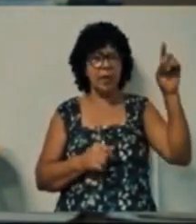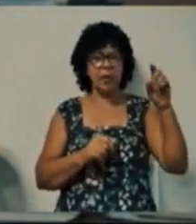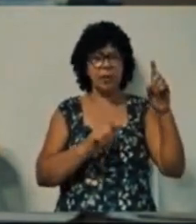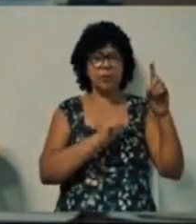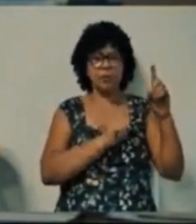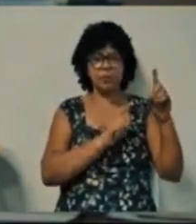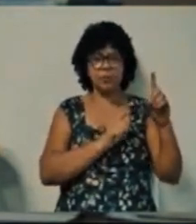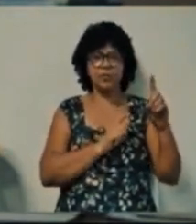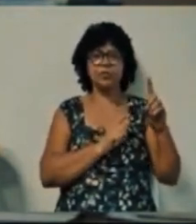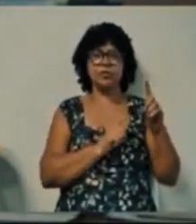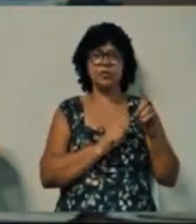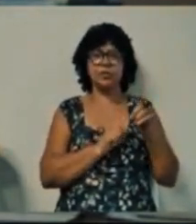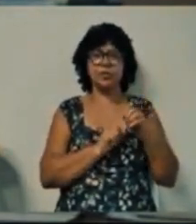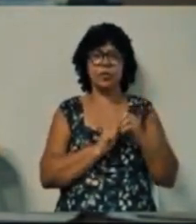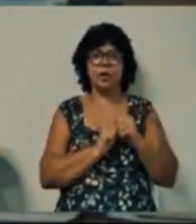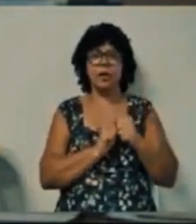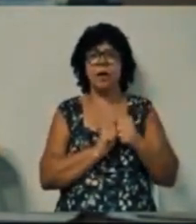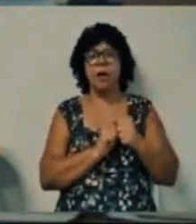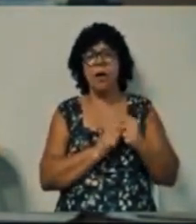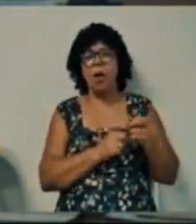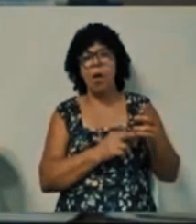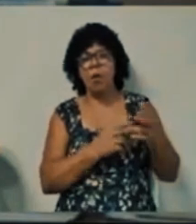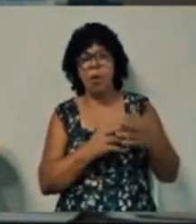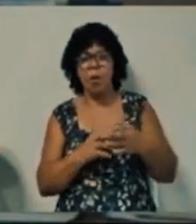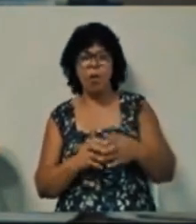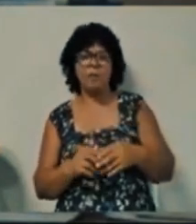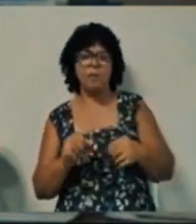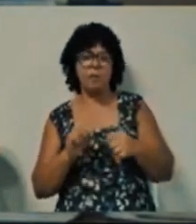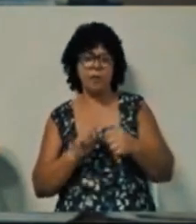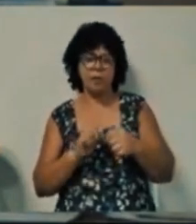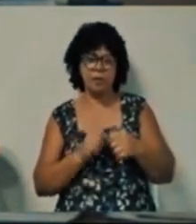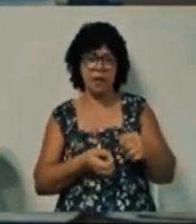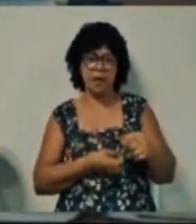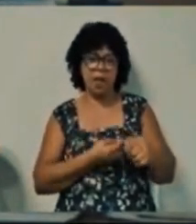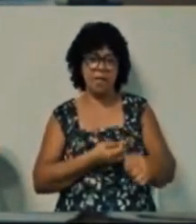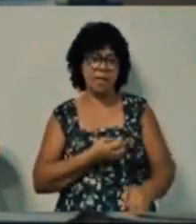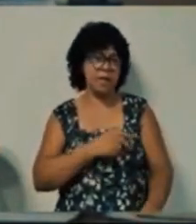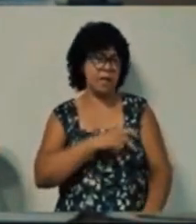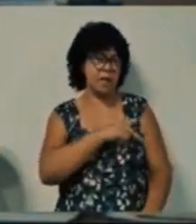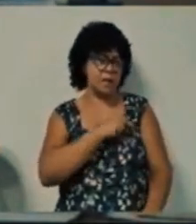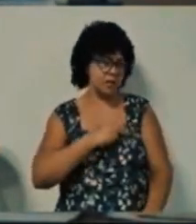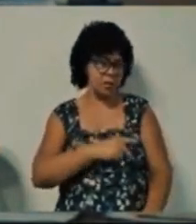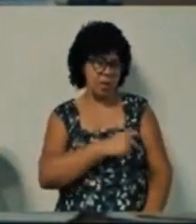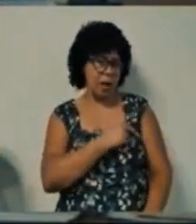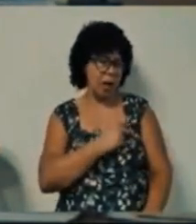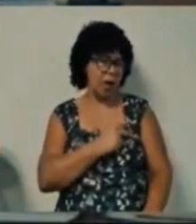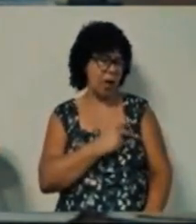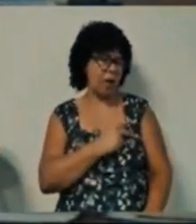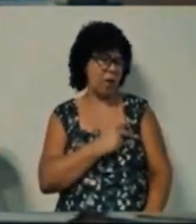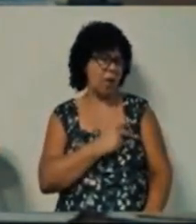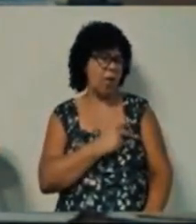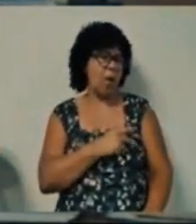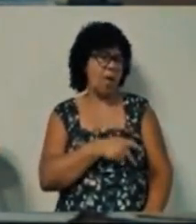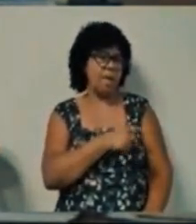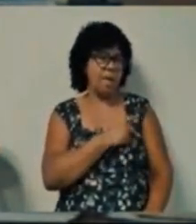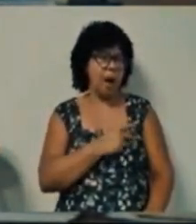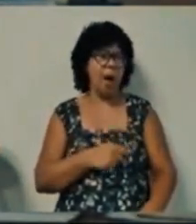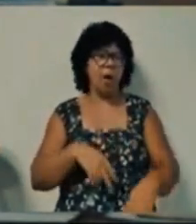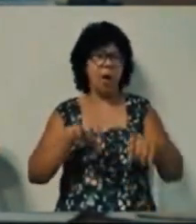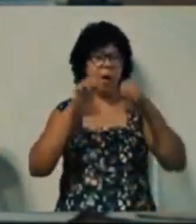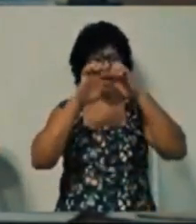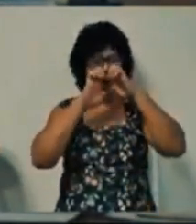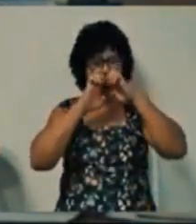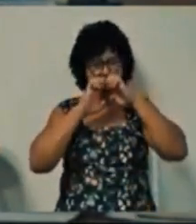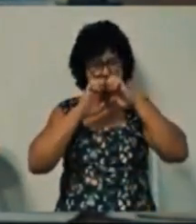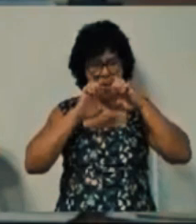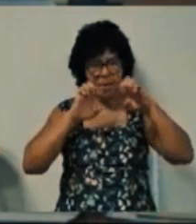Paulo. E nessa segunda viagem, Paulo já vislumbrava a cidade de Éfeso. Ele já queria implantar